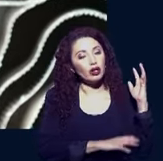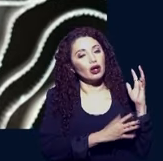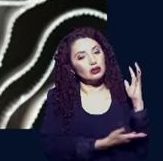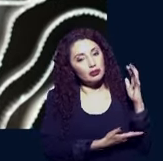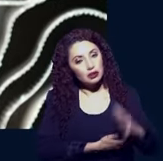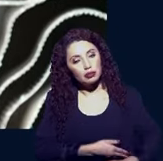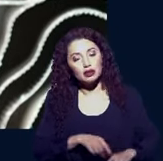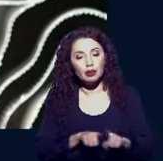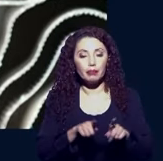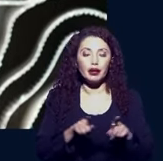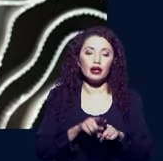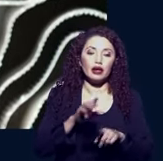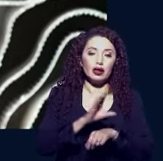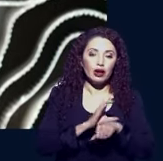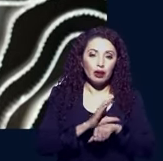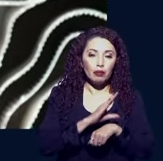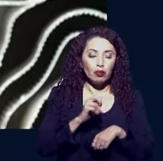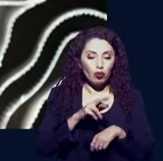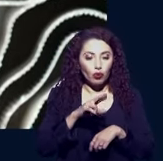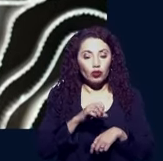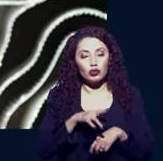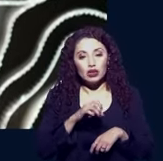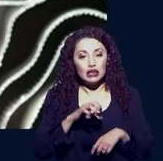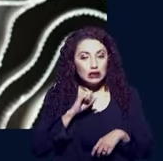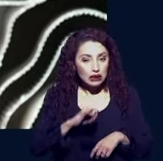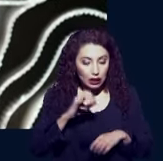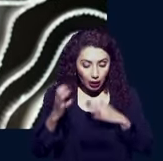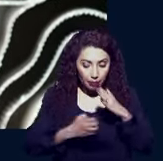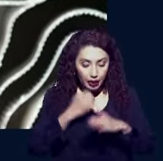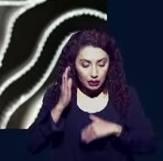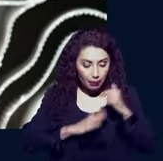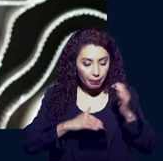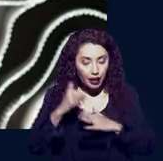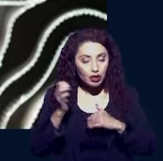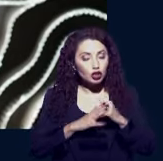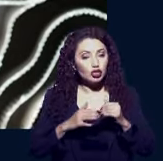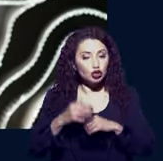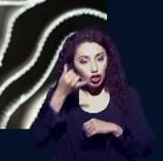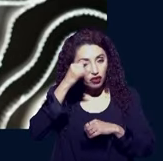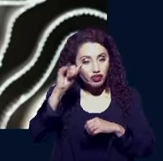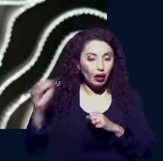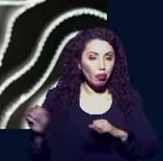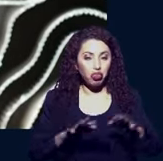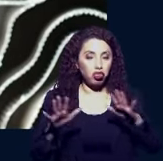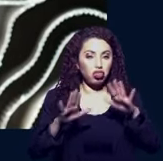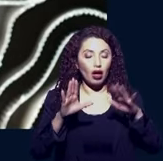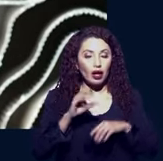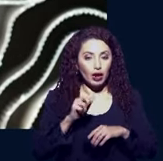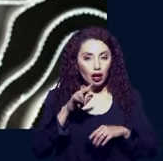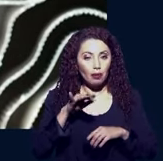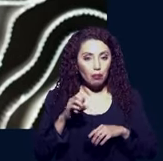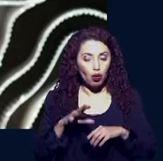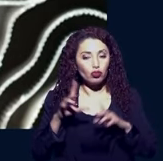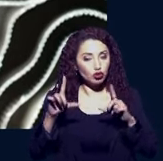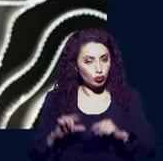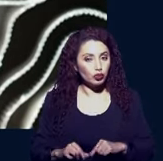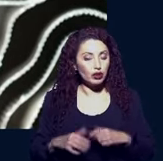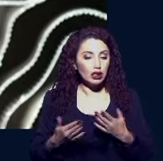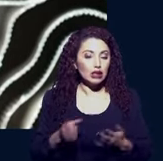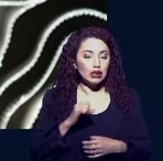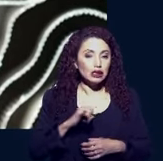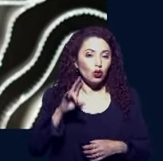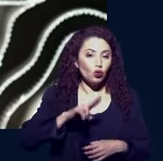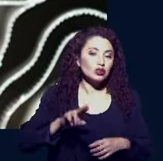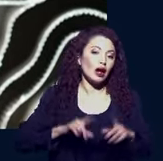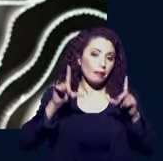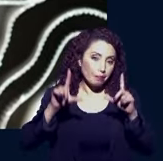nossa agricultura de forma natural né então você tem práticas de Baixo Carbono que são naturalmente brasileiras o plantil direto nas duas safras uso menos intensivo de insumo você comparava